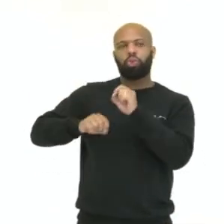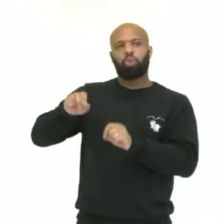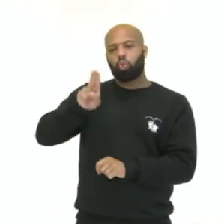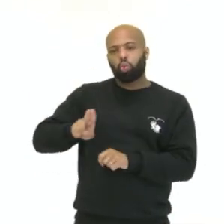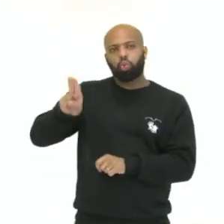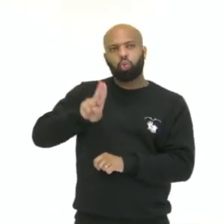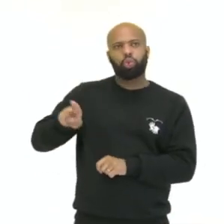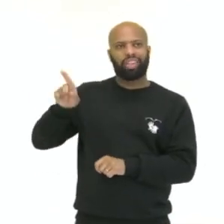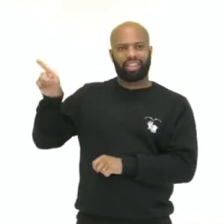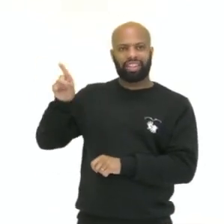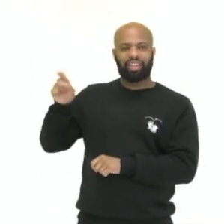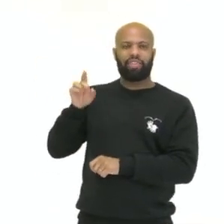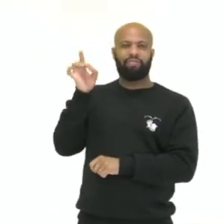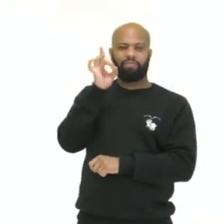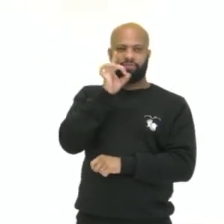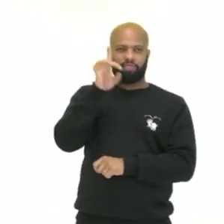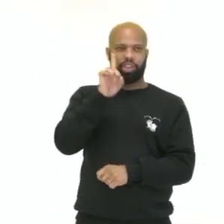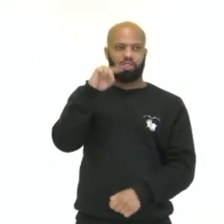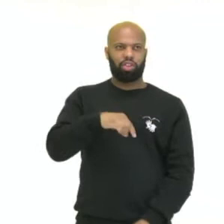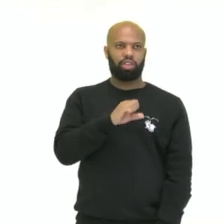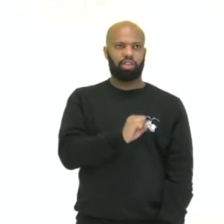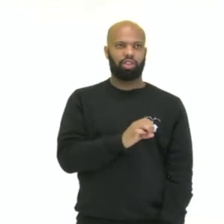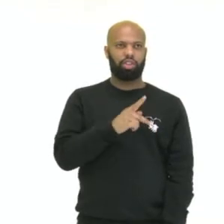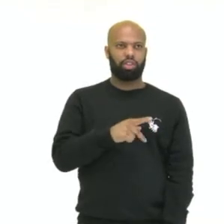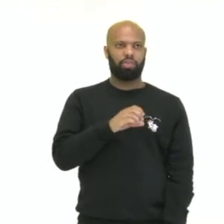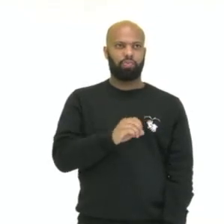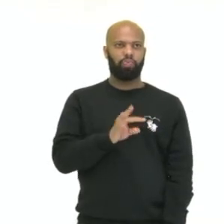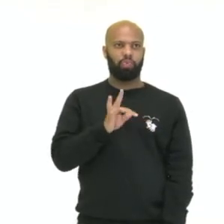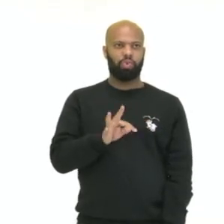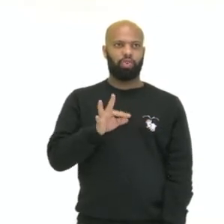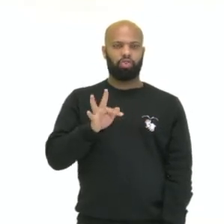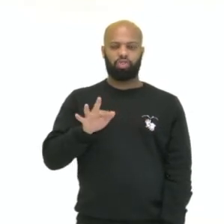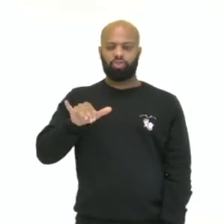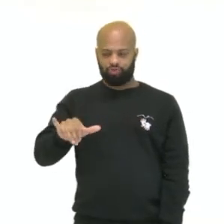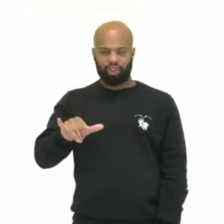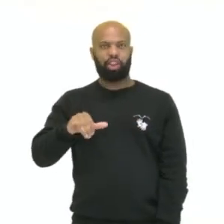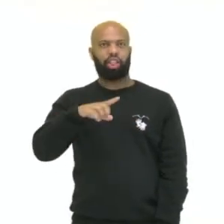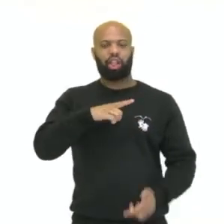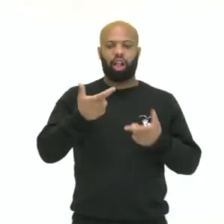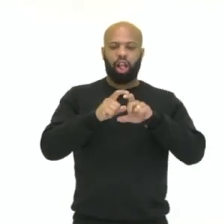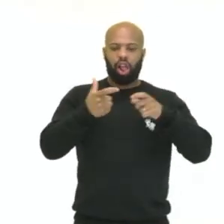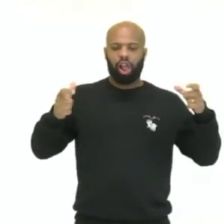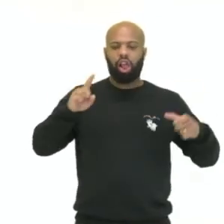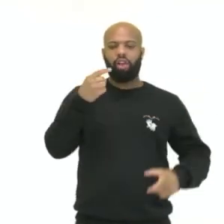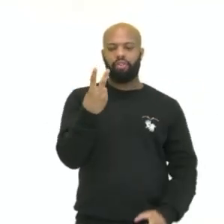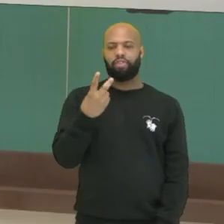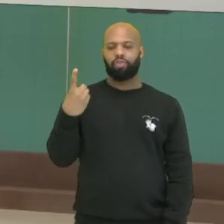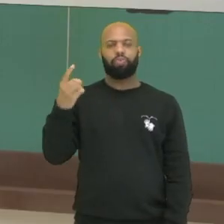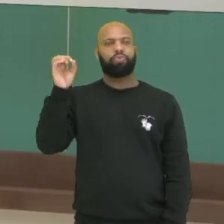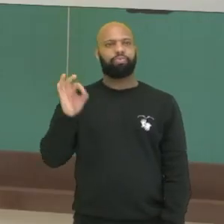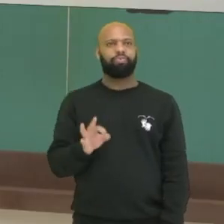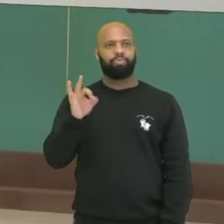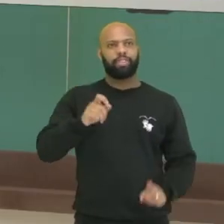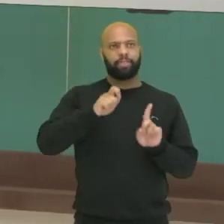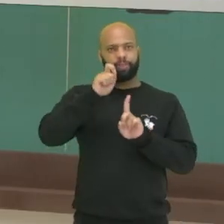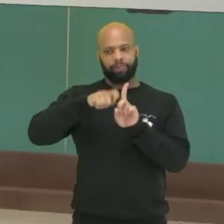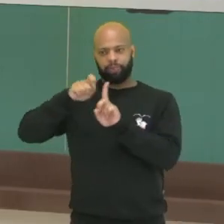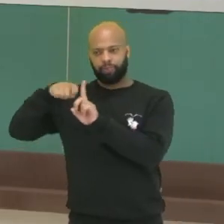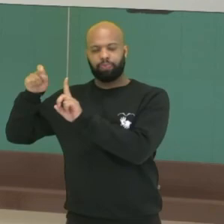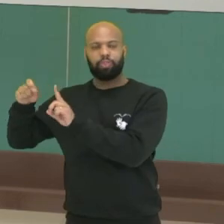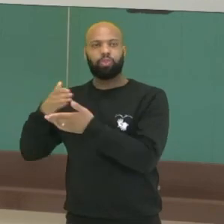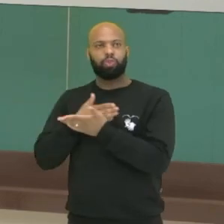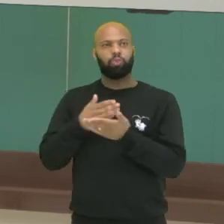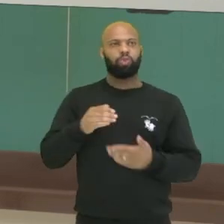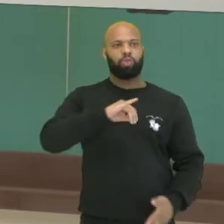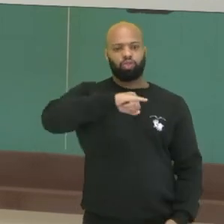país cresceu 21%, ainda cresce 21%, ao mês desde